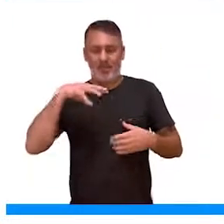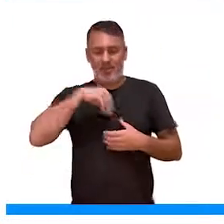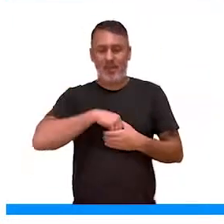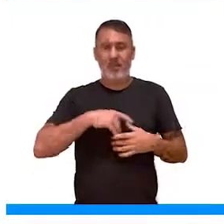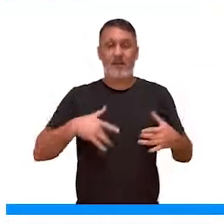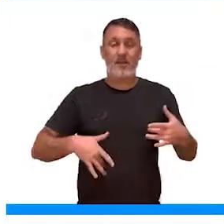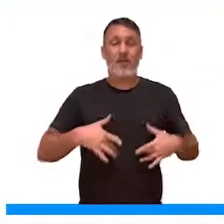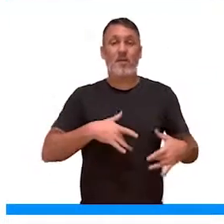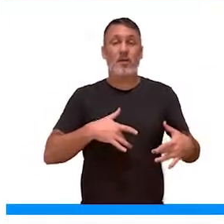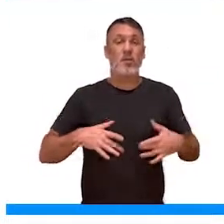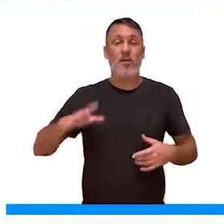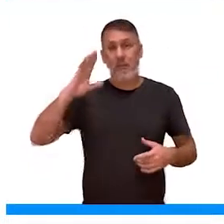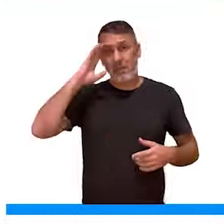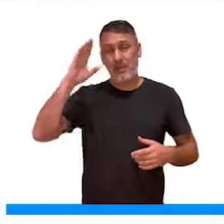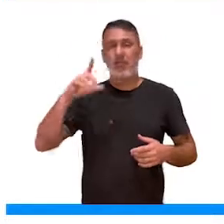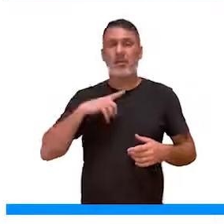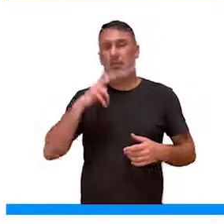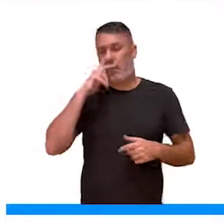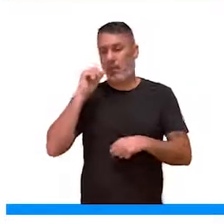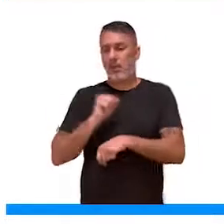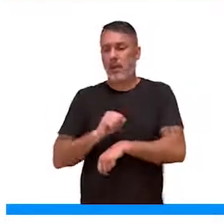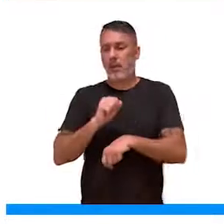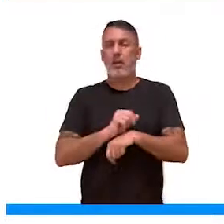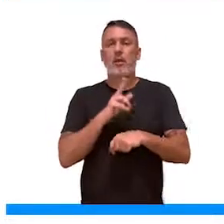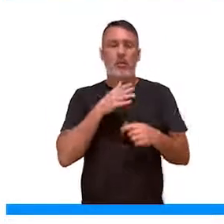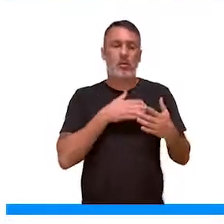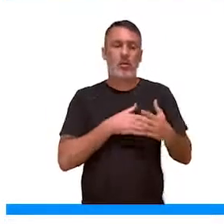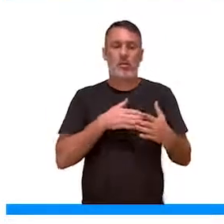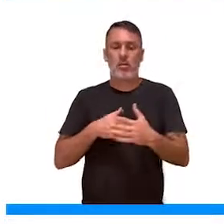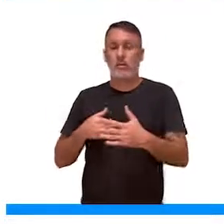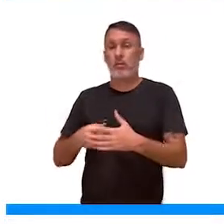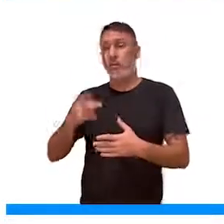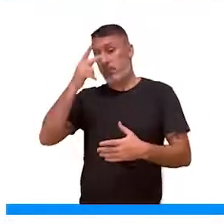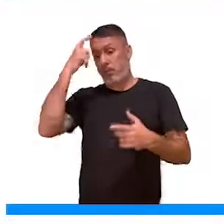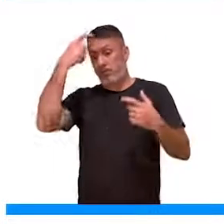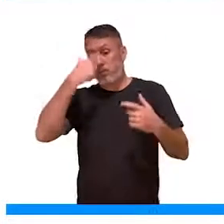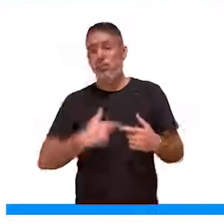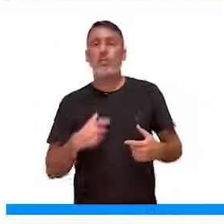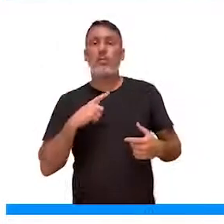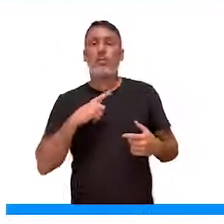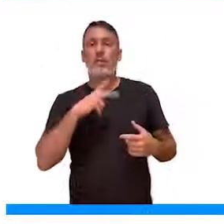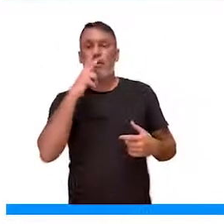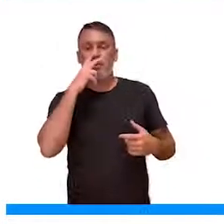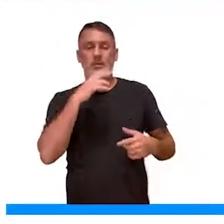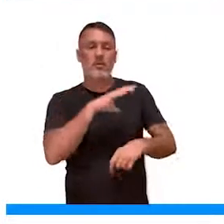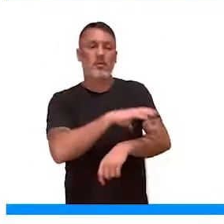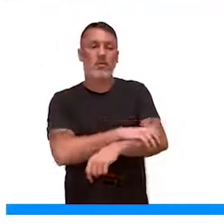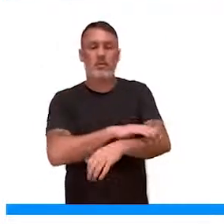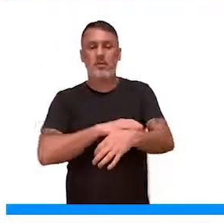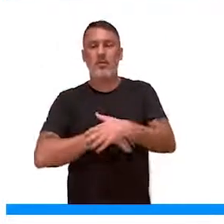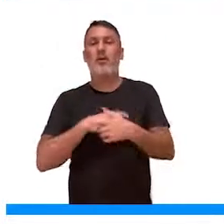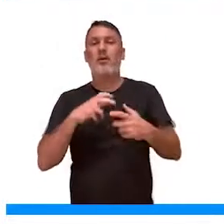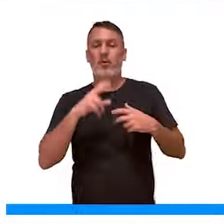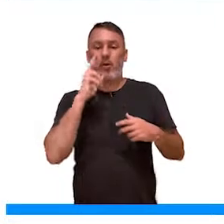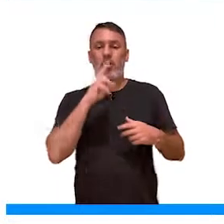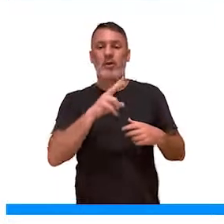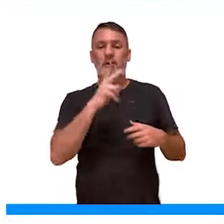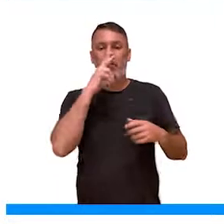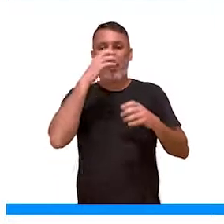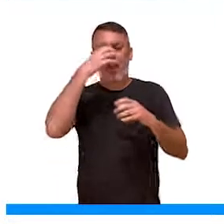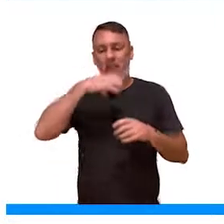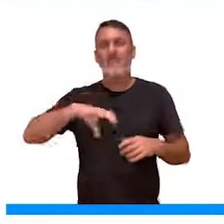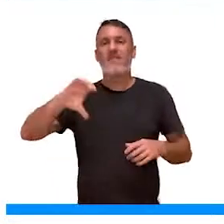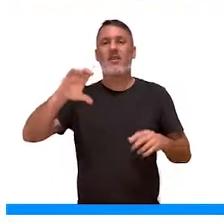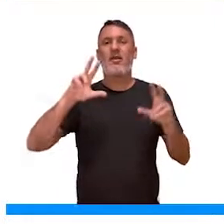pegar órgãos linfóides. E como ele vai interromper a passagem, a pessoa acaba tendo acúmulo de líquido naquela região. Daí